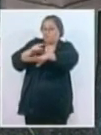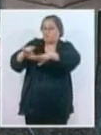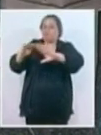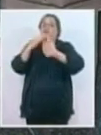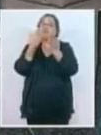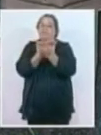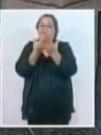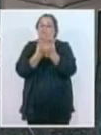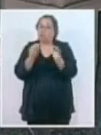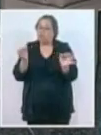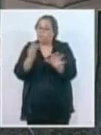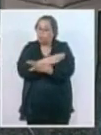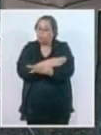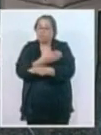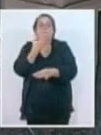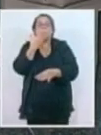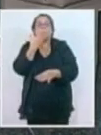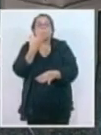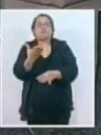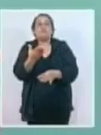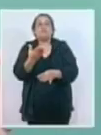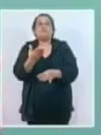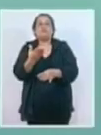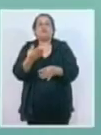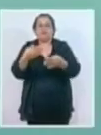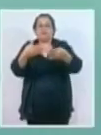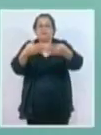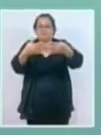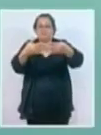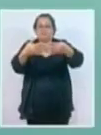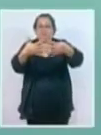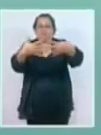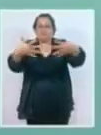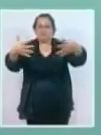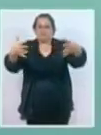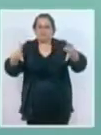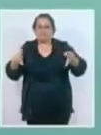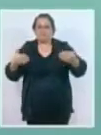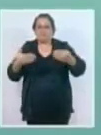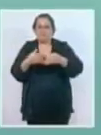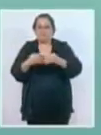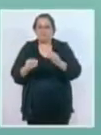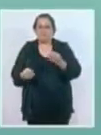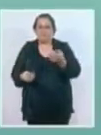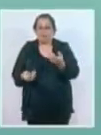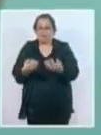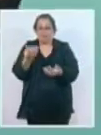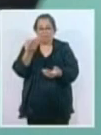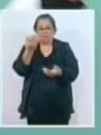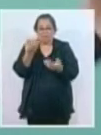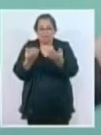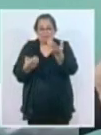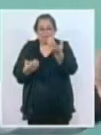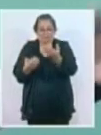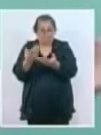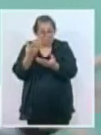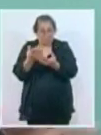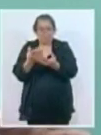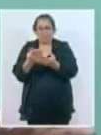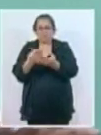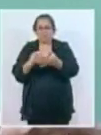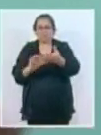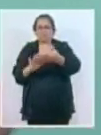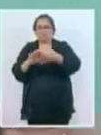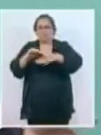até pedimos para que houvesse a extinção daquela cerca viva, Sim. que era um complemento, né, do muro. Porque a cerca viva, ela cresce e ela toma parte